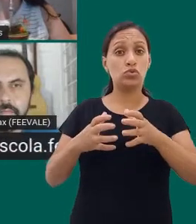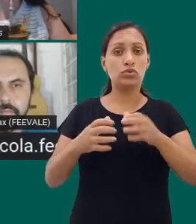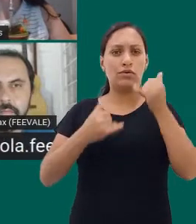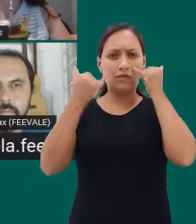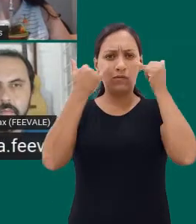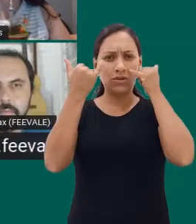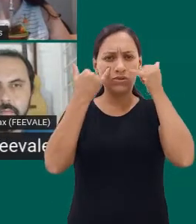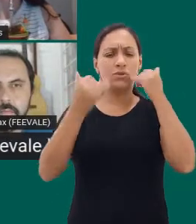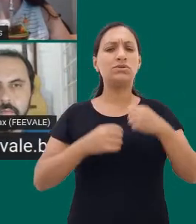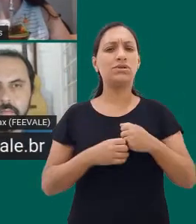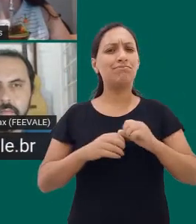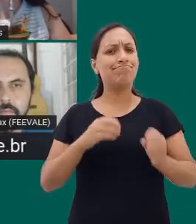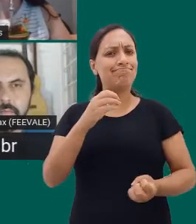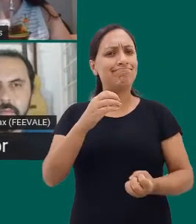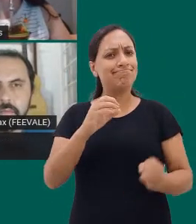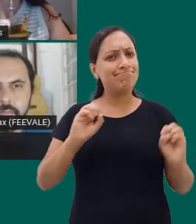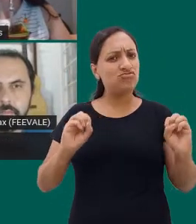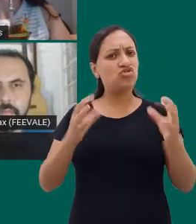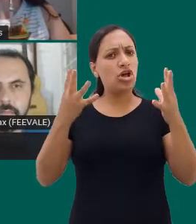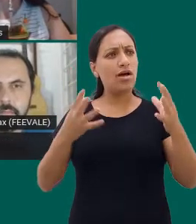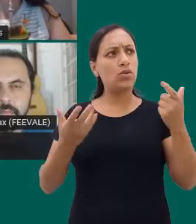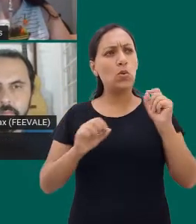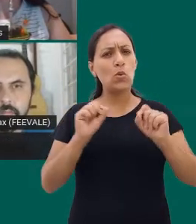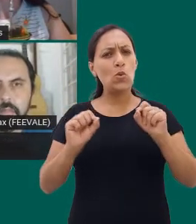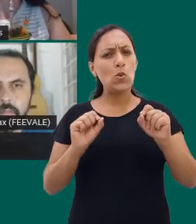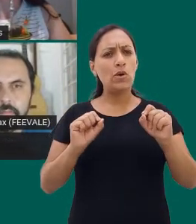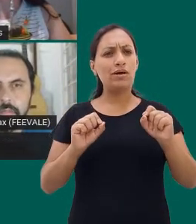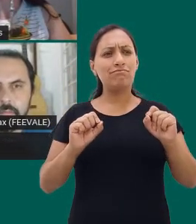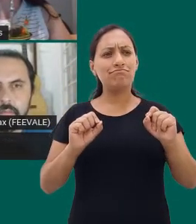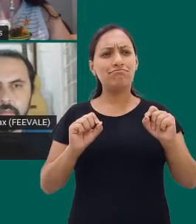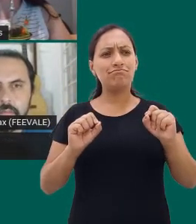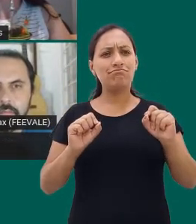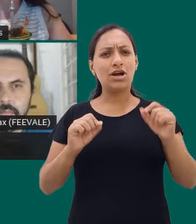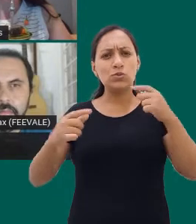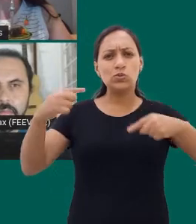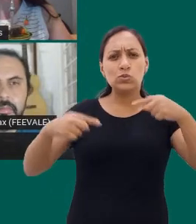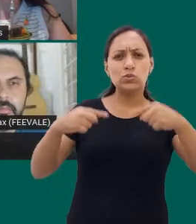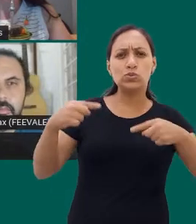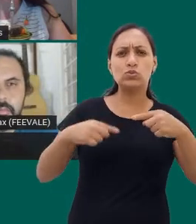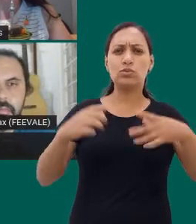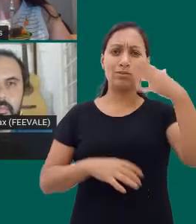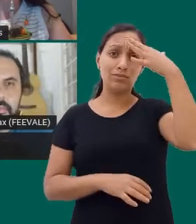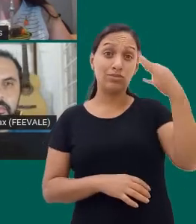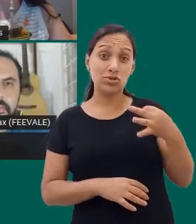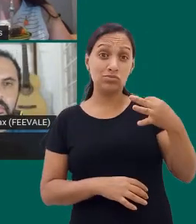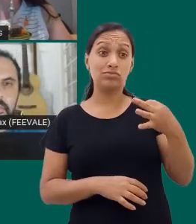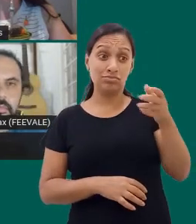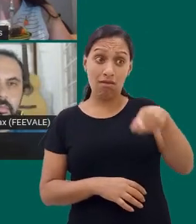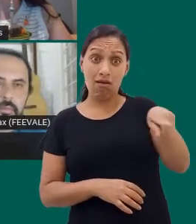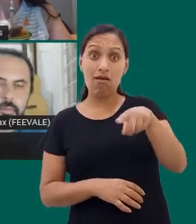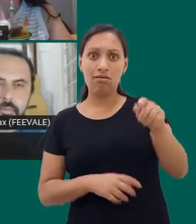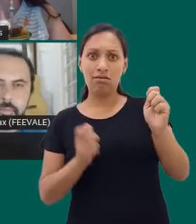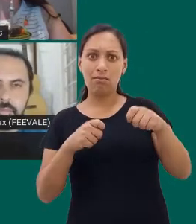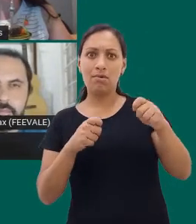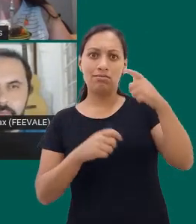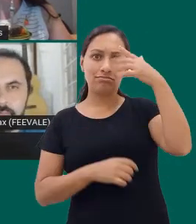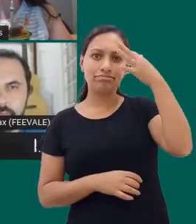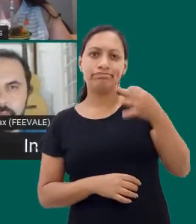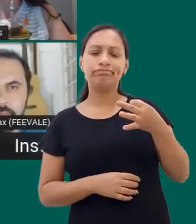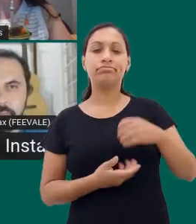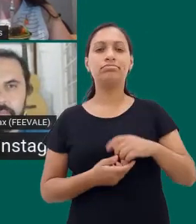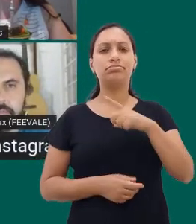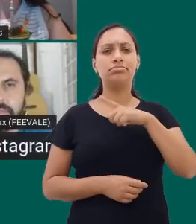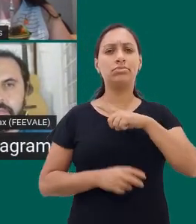uma discussão, que gera um entendimento, né, para eles muitas vezes, tá? Então, tem toda uma questão,